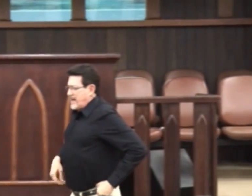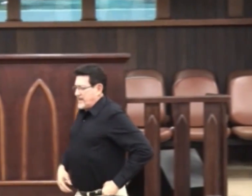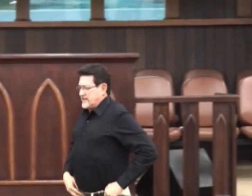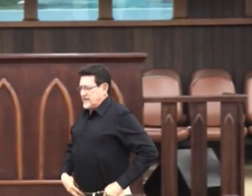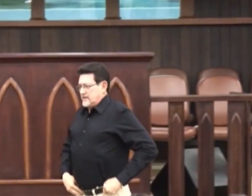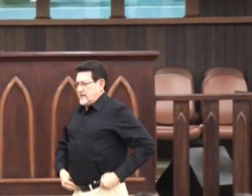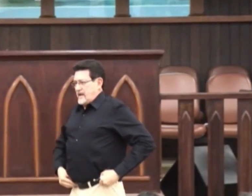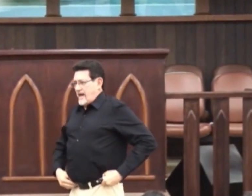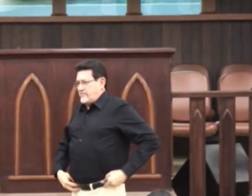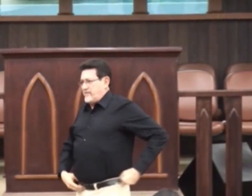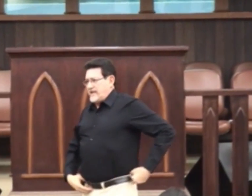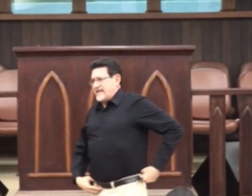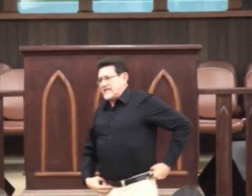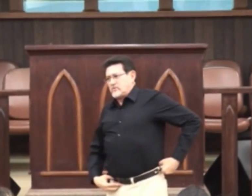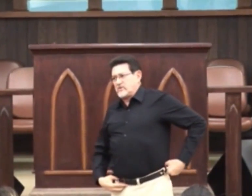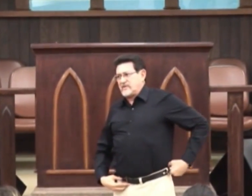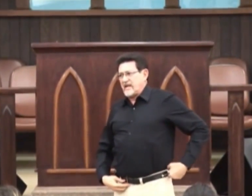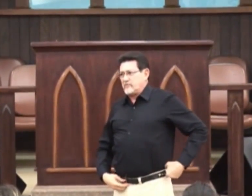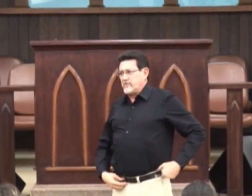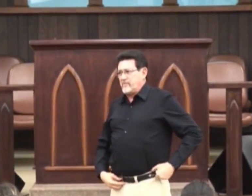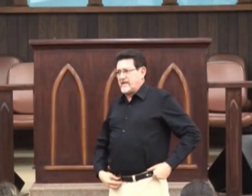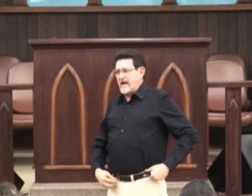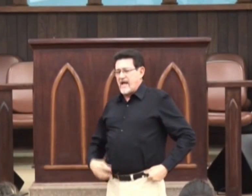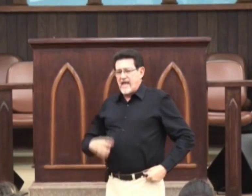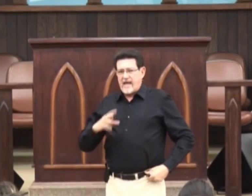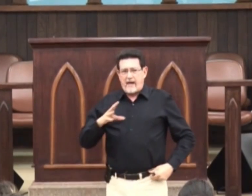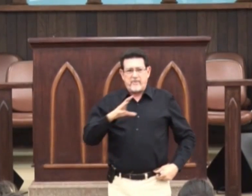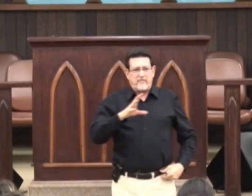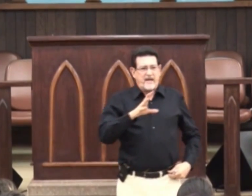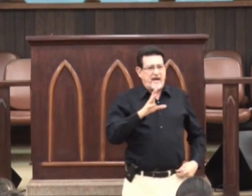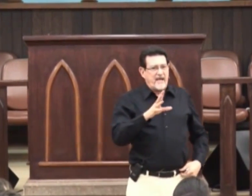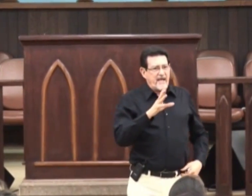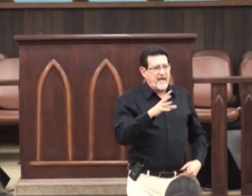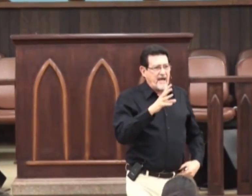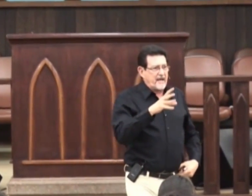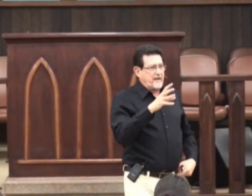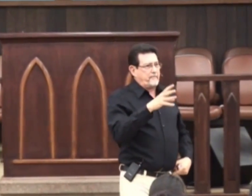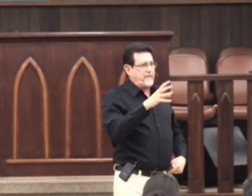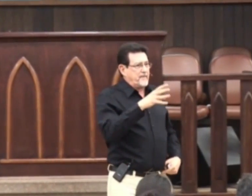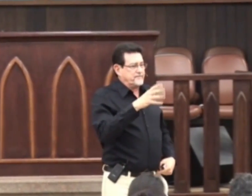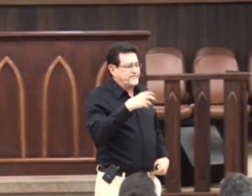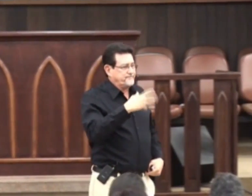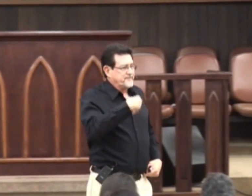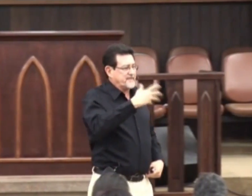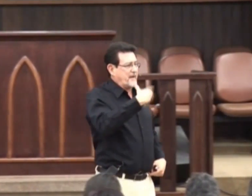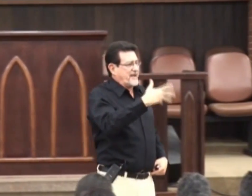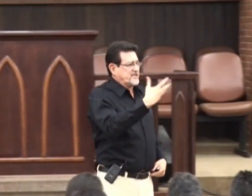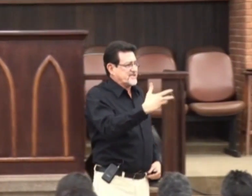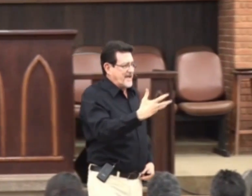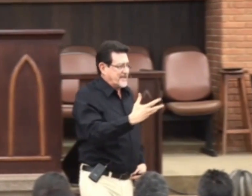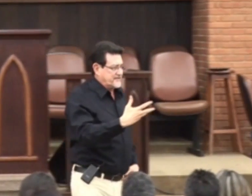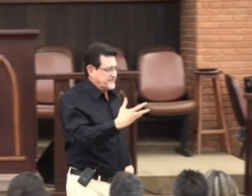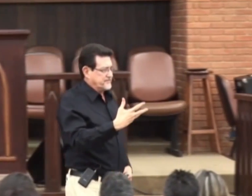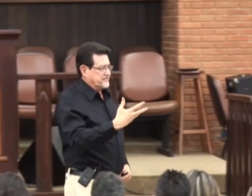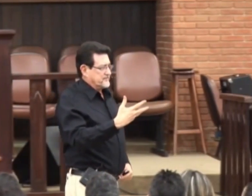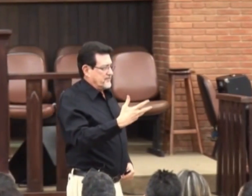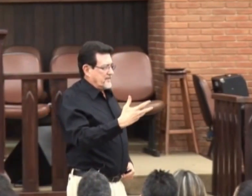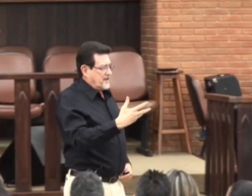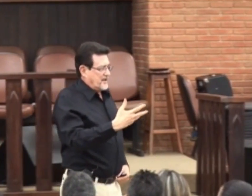a Bíblia na sociedade bíblica, a Bíblia é